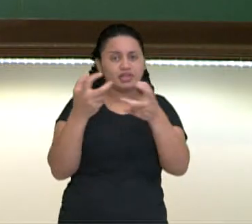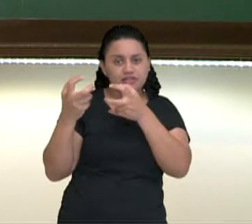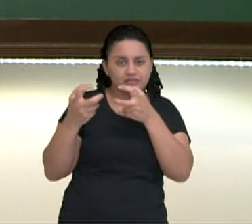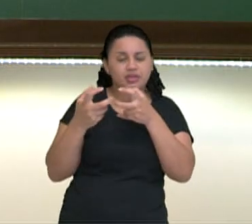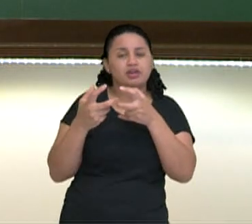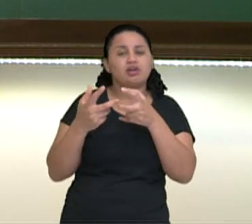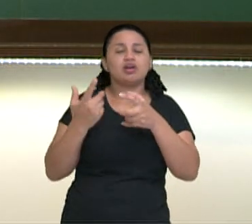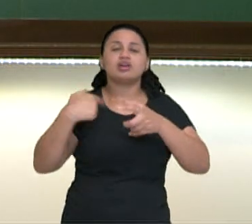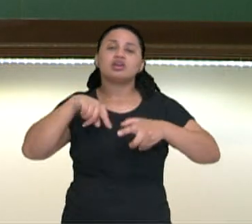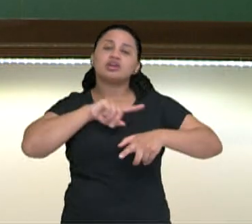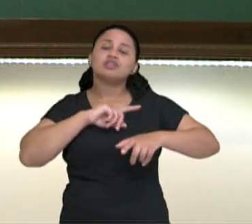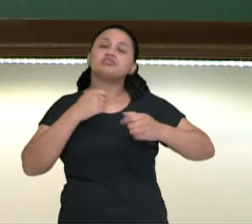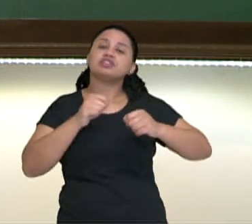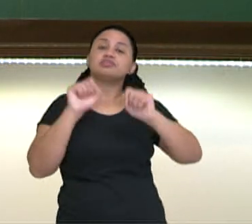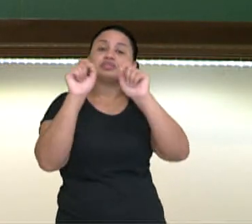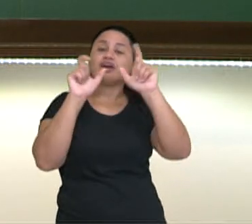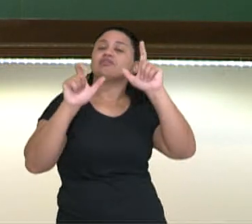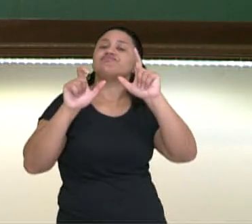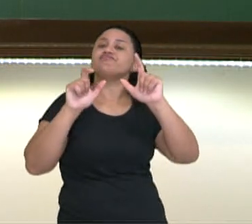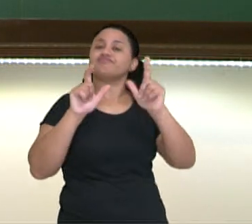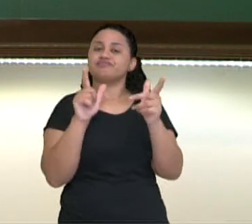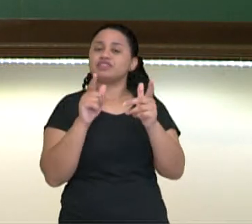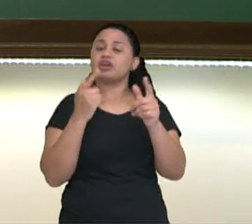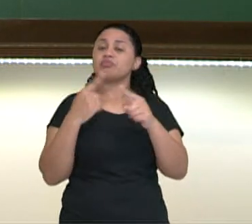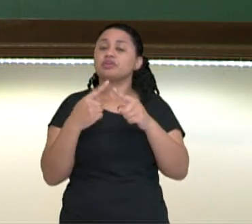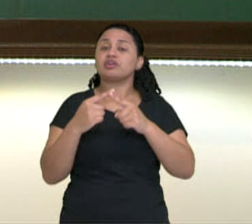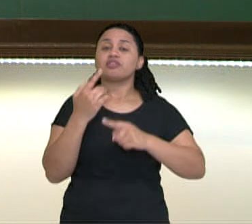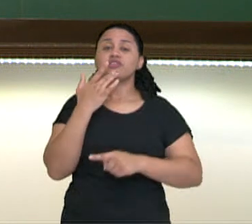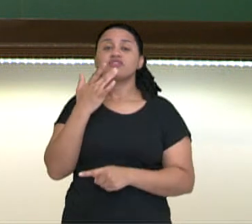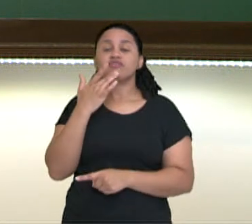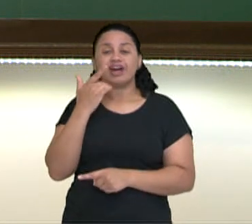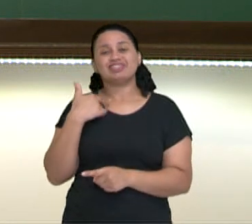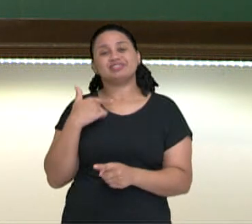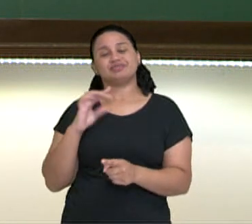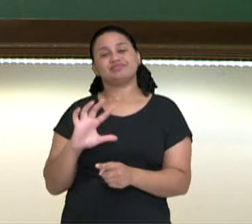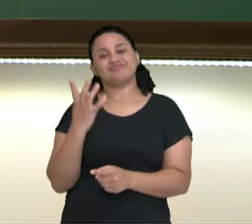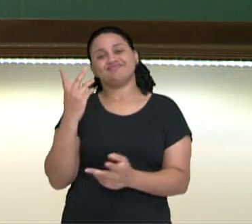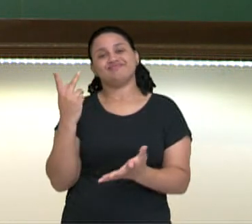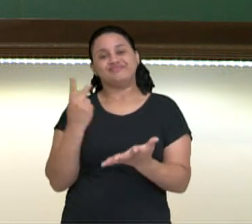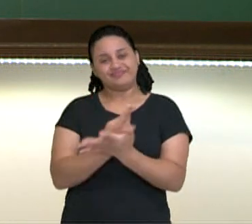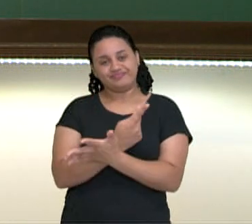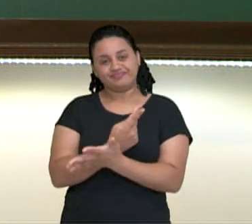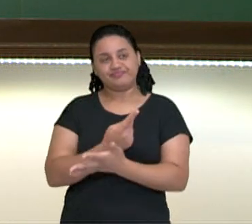que nós temos que estar atentos? Porque é muito fácil a gente ser enganado.